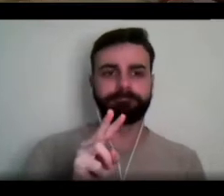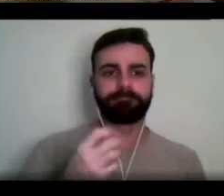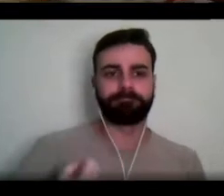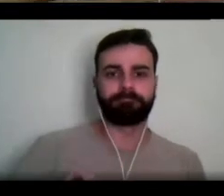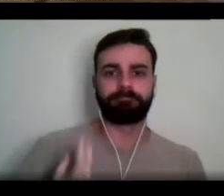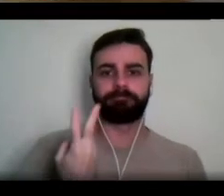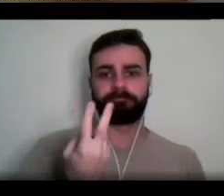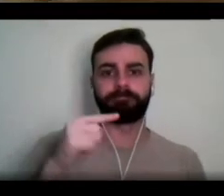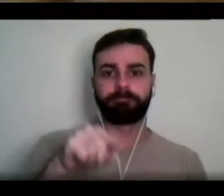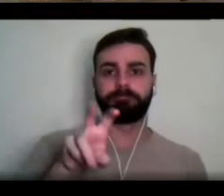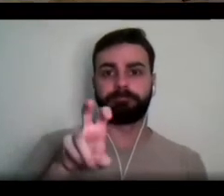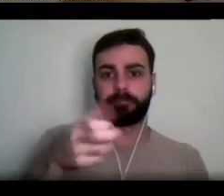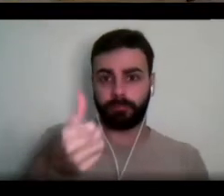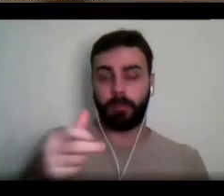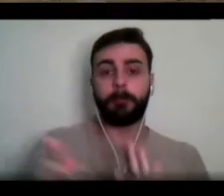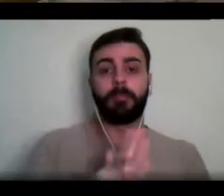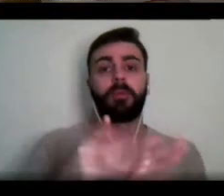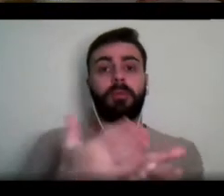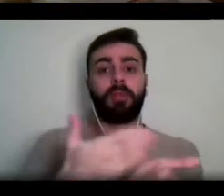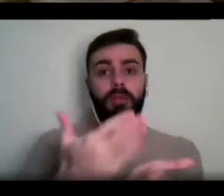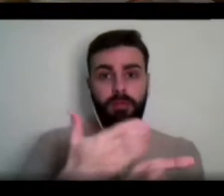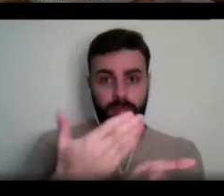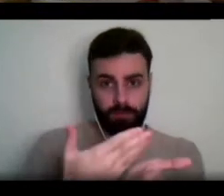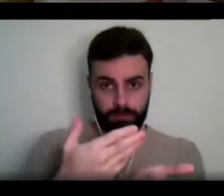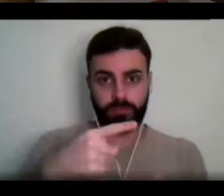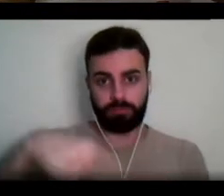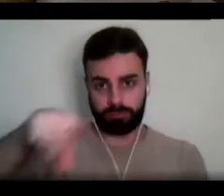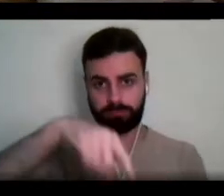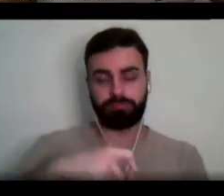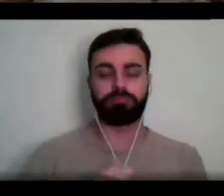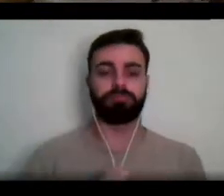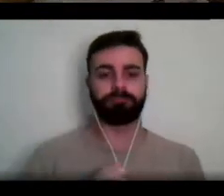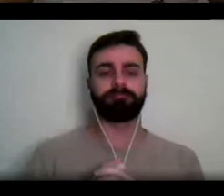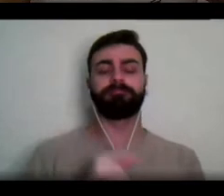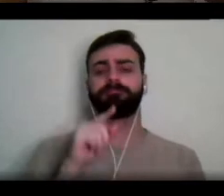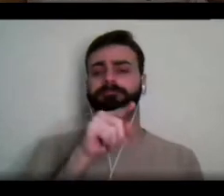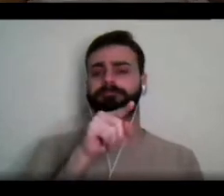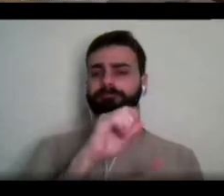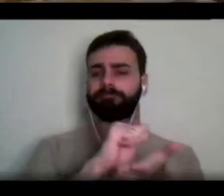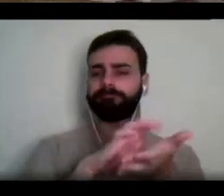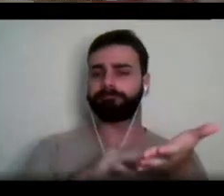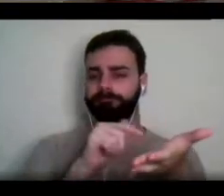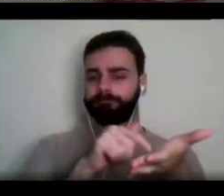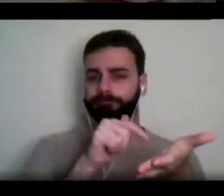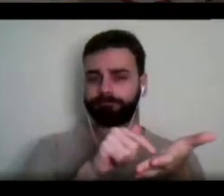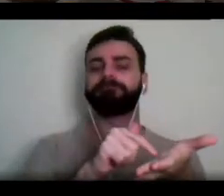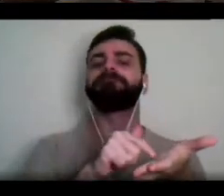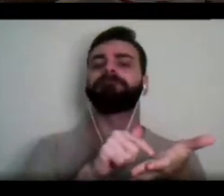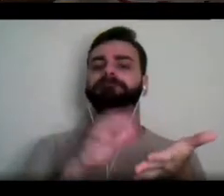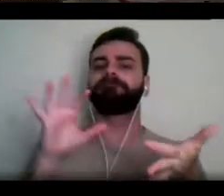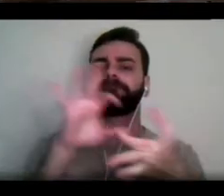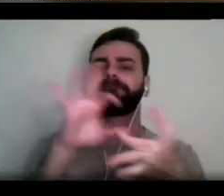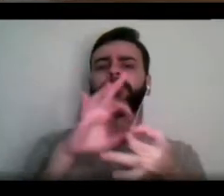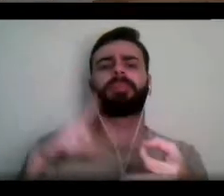O primeiro exercício que a gente vai discutir aqui é o exercício 2.56 do livro.